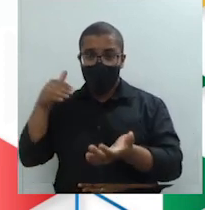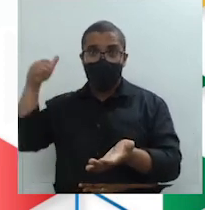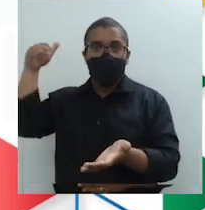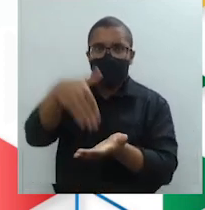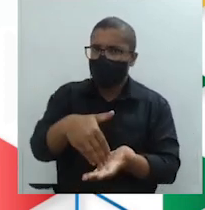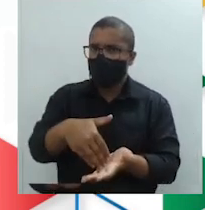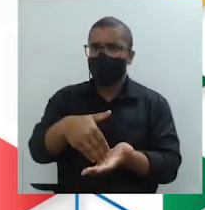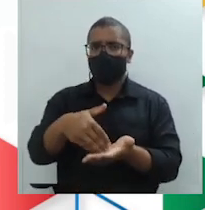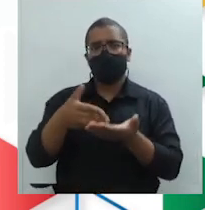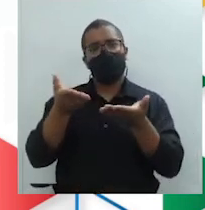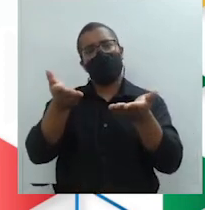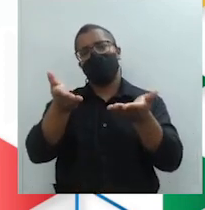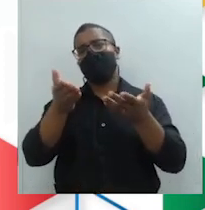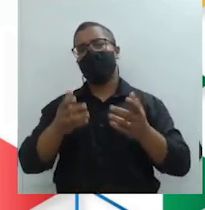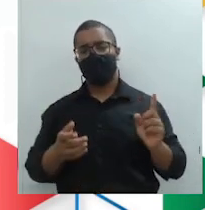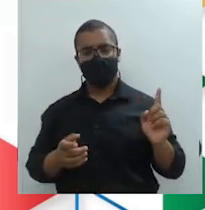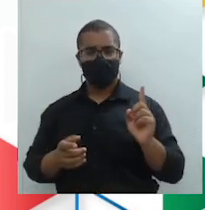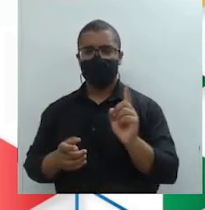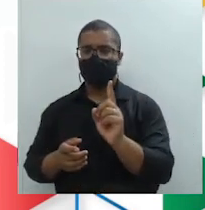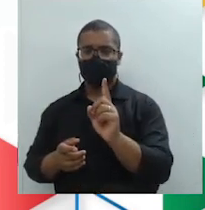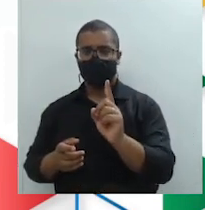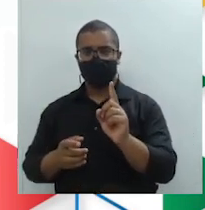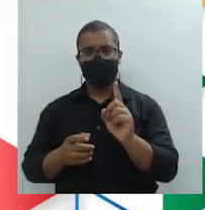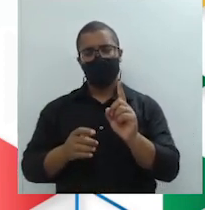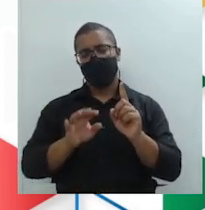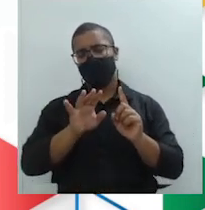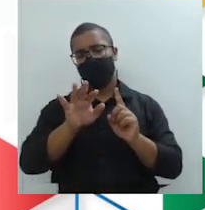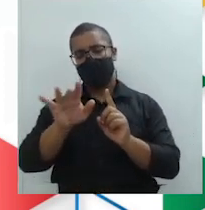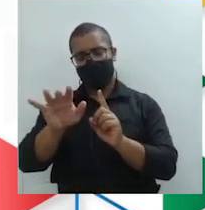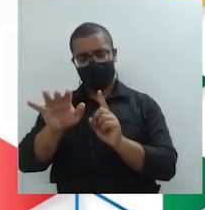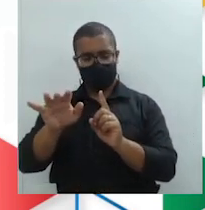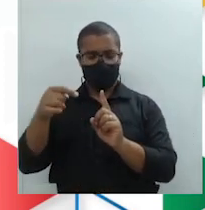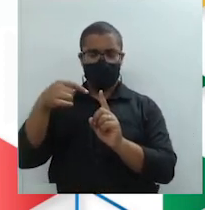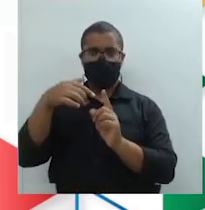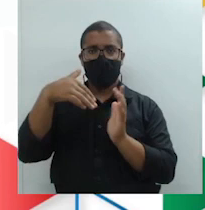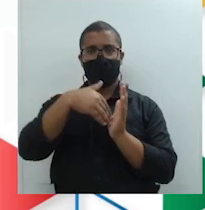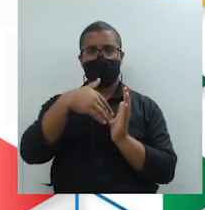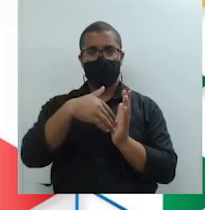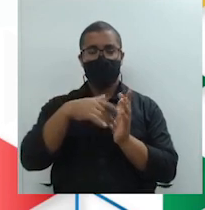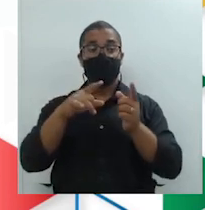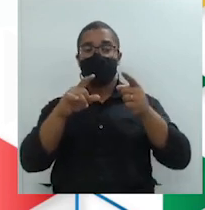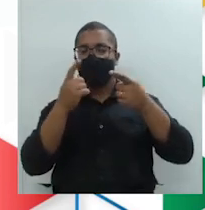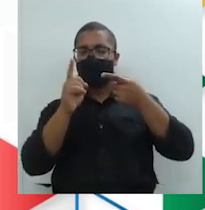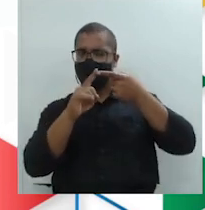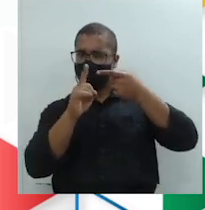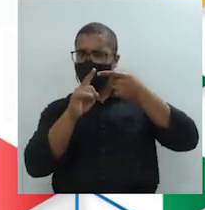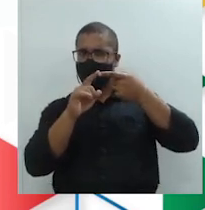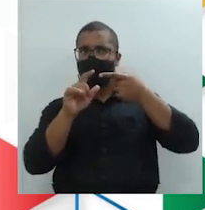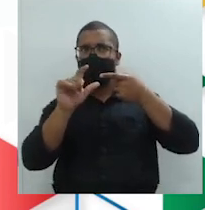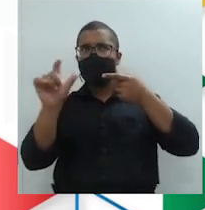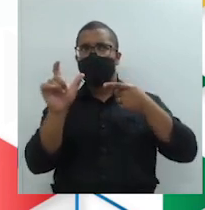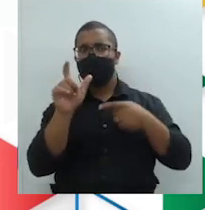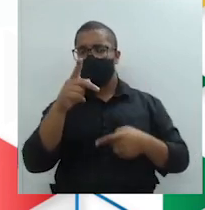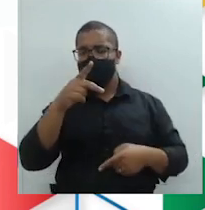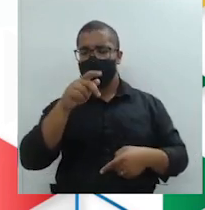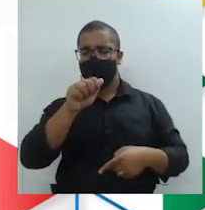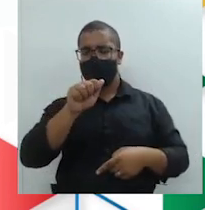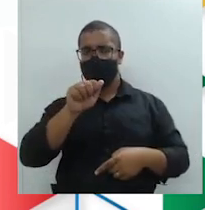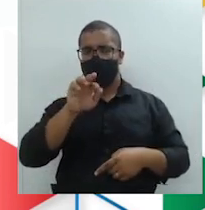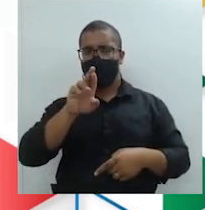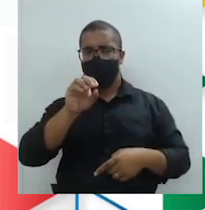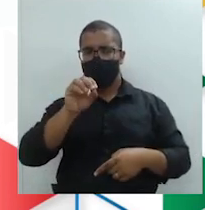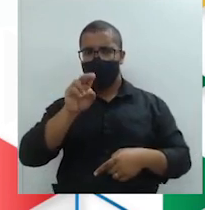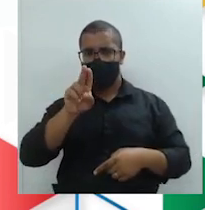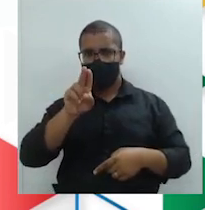em último lugar. Veja último aí. Voltando para a primeira frase, eu tenho José parou de fumar. Veja